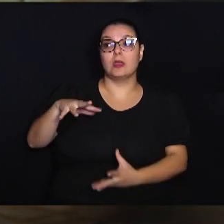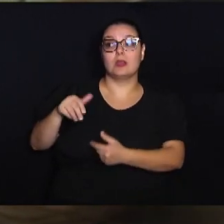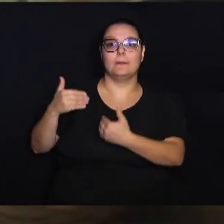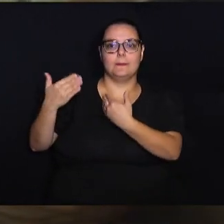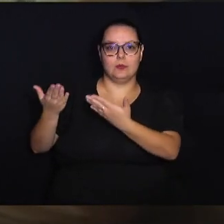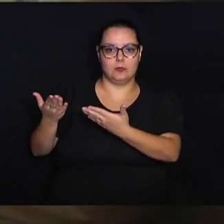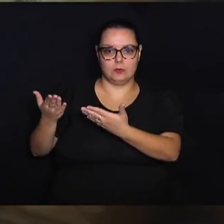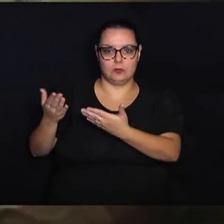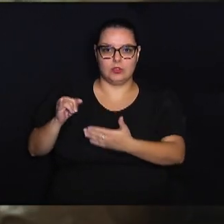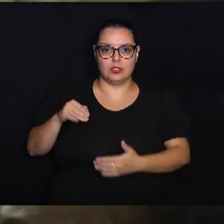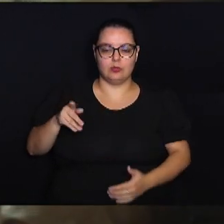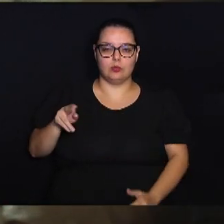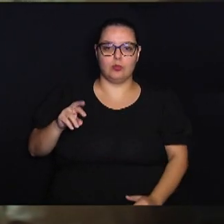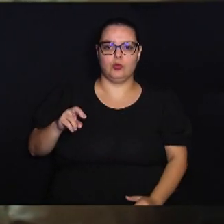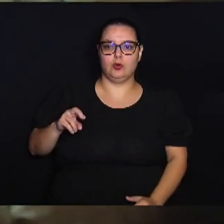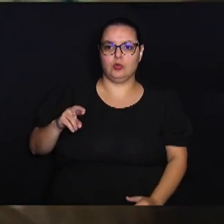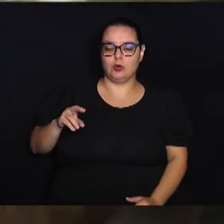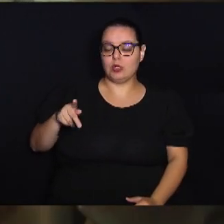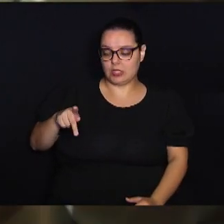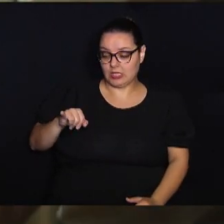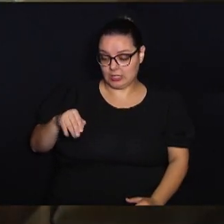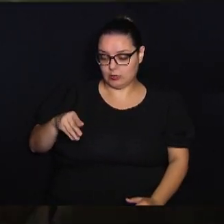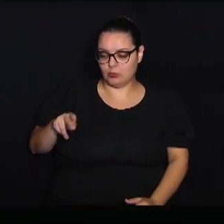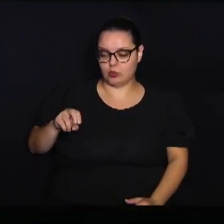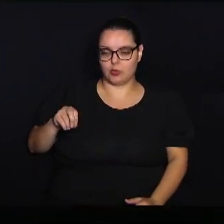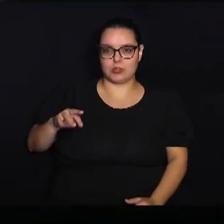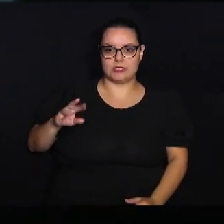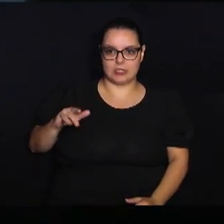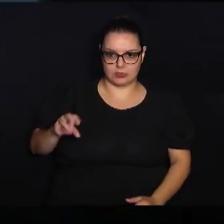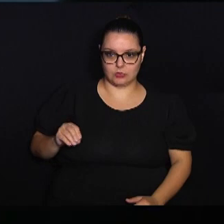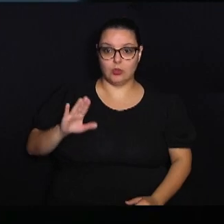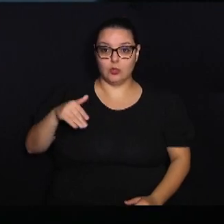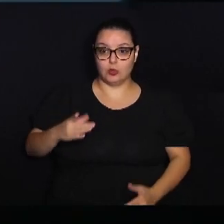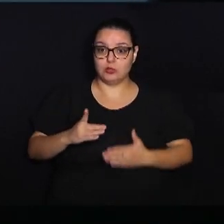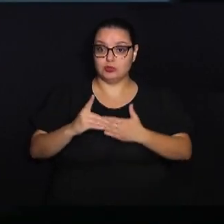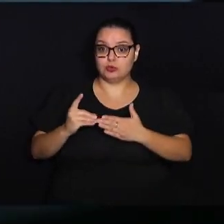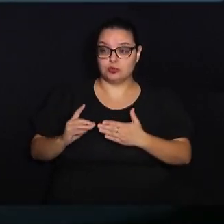estão consumindo coisas que não nutrem de fato.